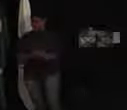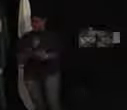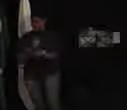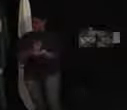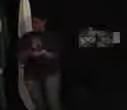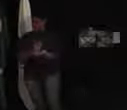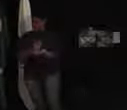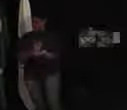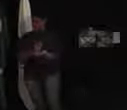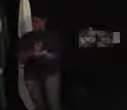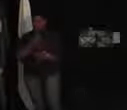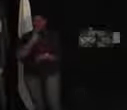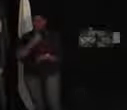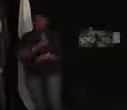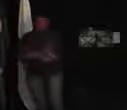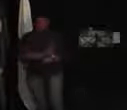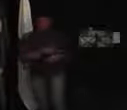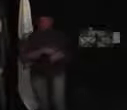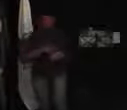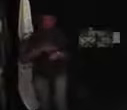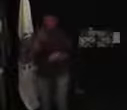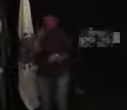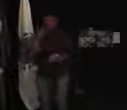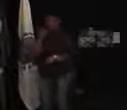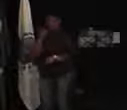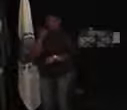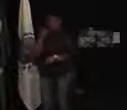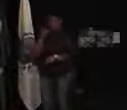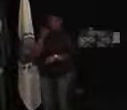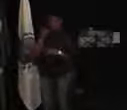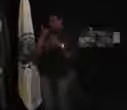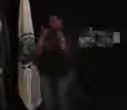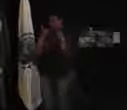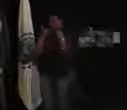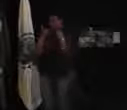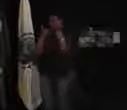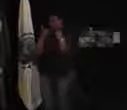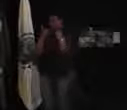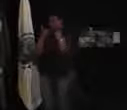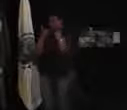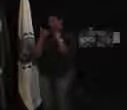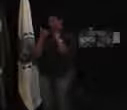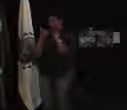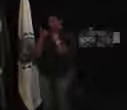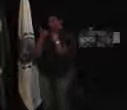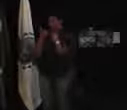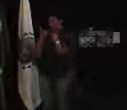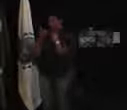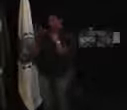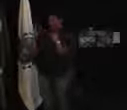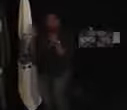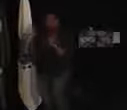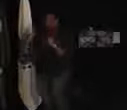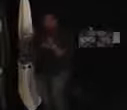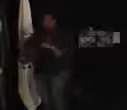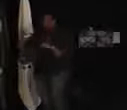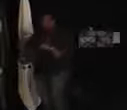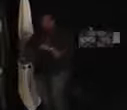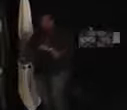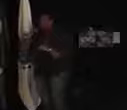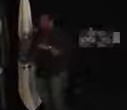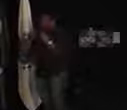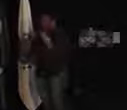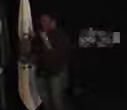falar, olha por telefone, TDA no telefone, não deixa ninguém